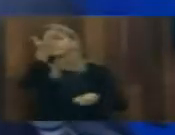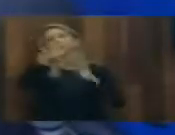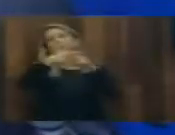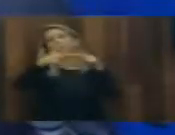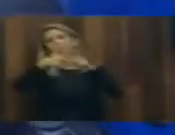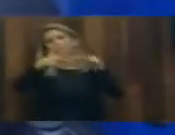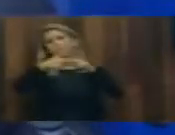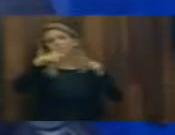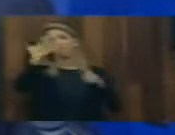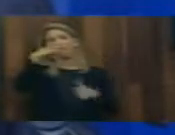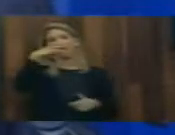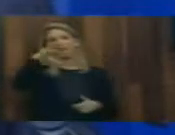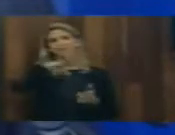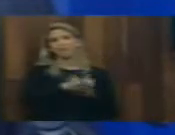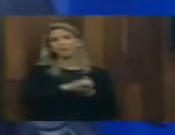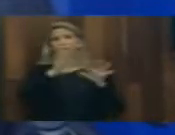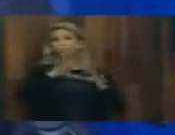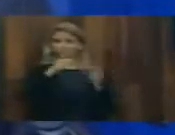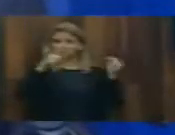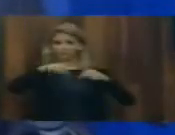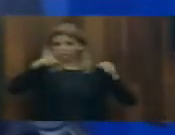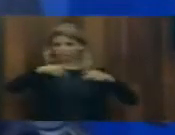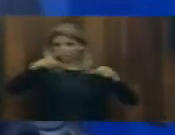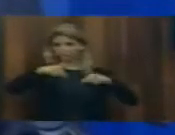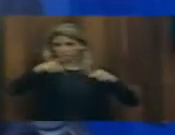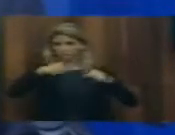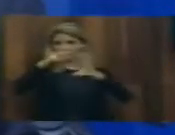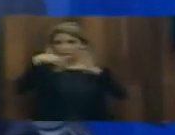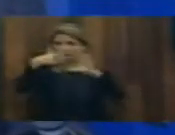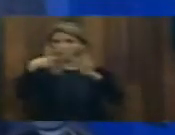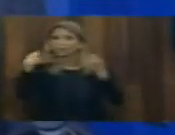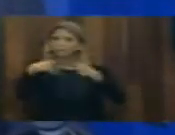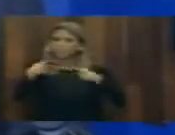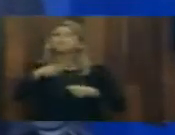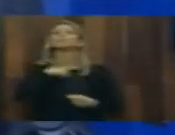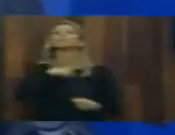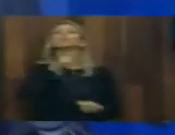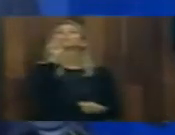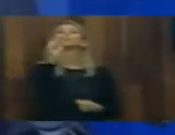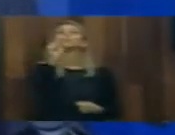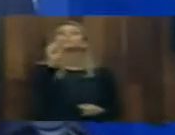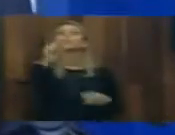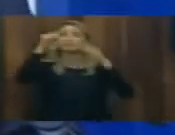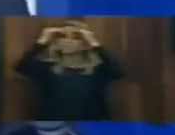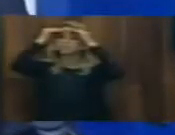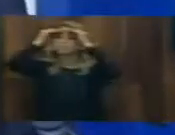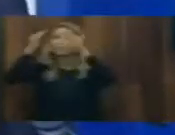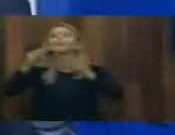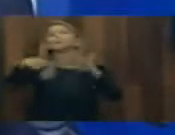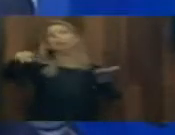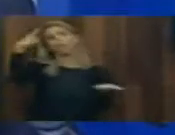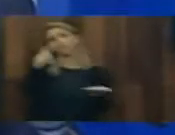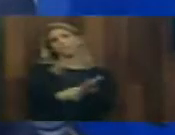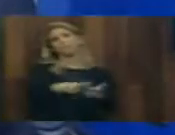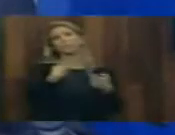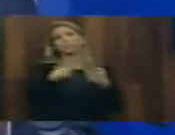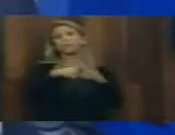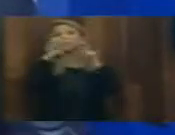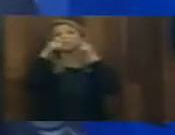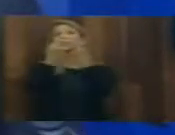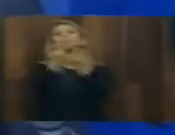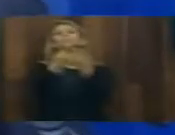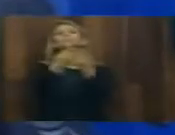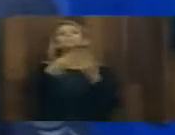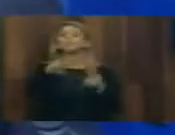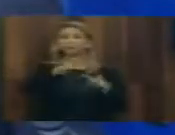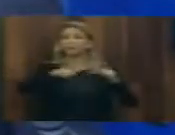Então, essa casa vai ter, Dilan, que honrar com o seu compromisso. Os agentes comunitários de saúde fizeram